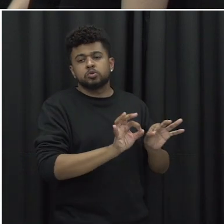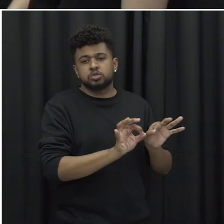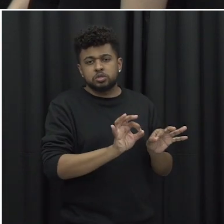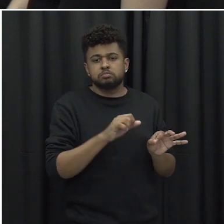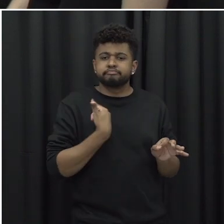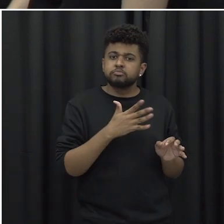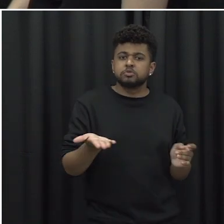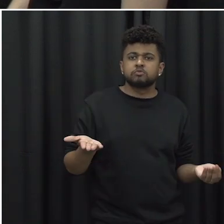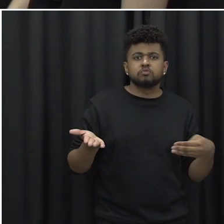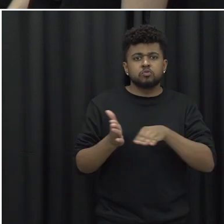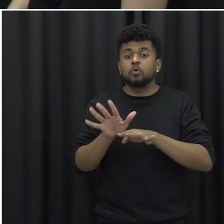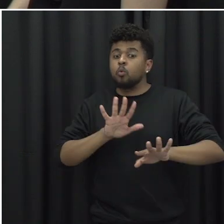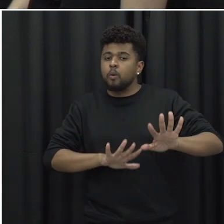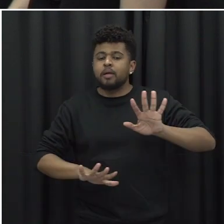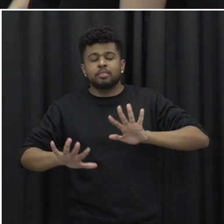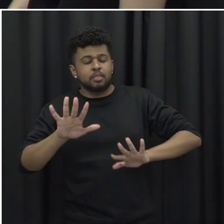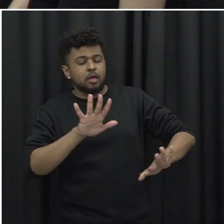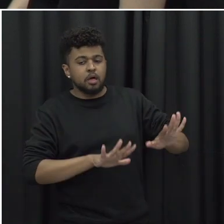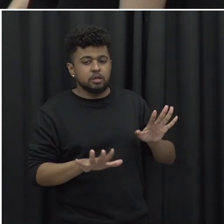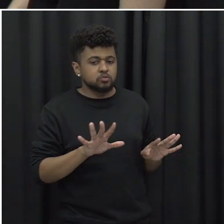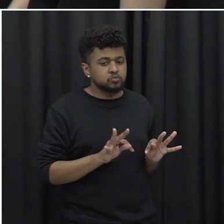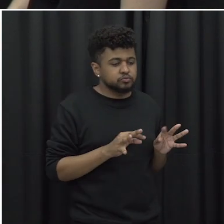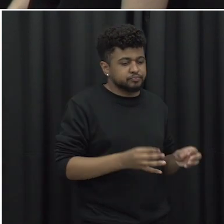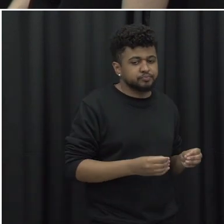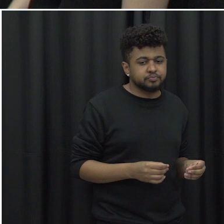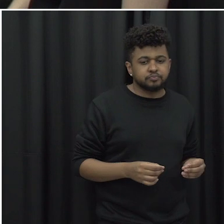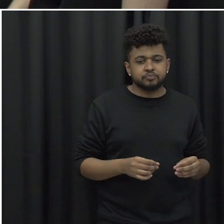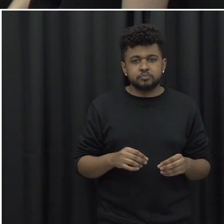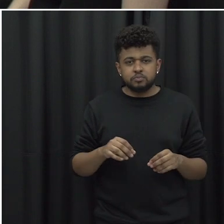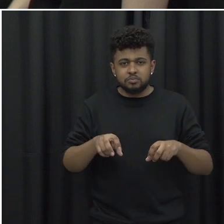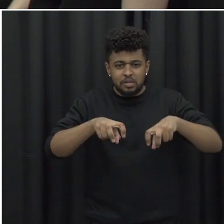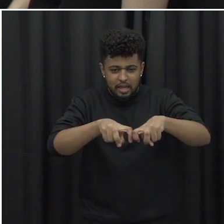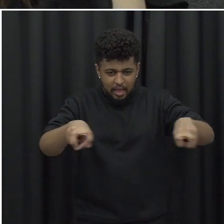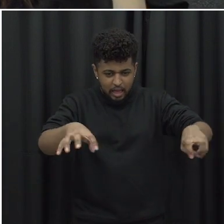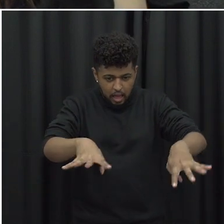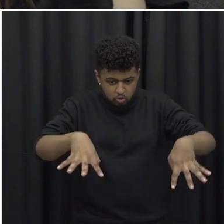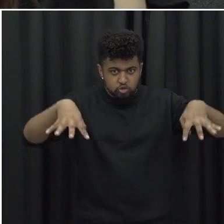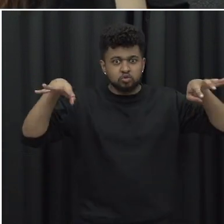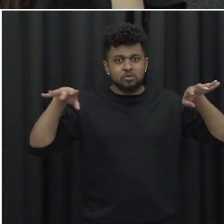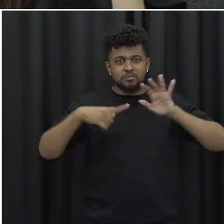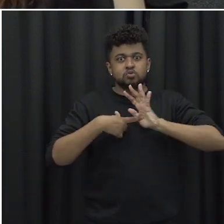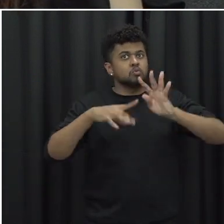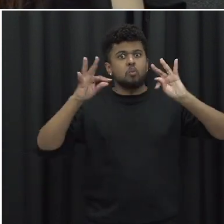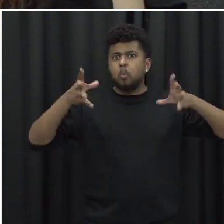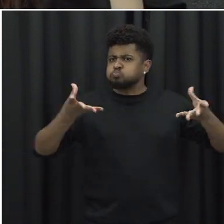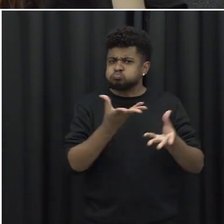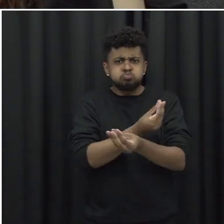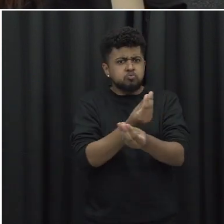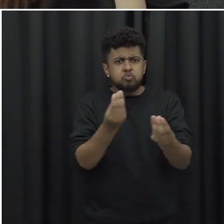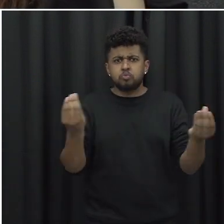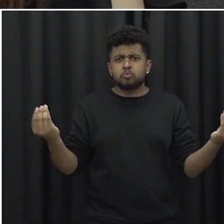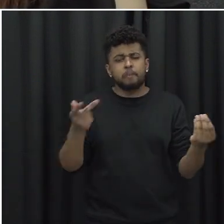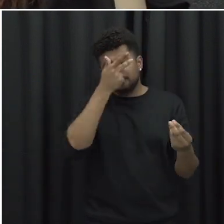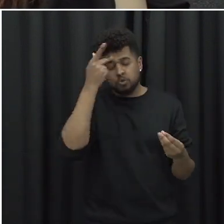com um pouco de cuidado, tudo. O auditório para apresentação estava lotado. Todo mundo tinha interesse em participar